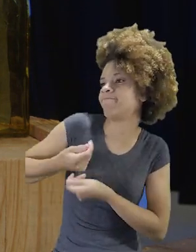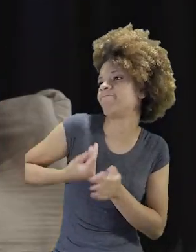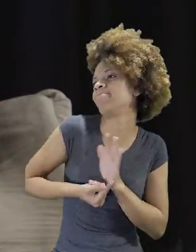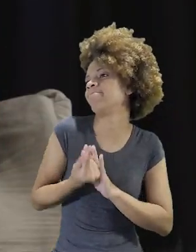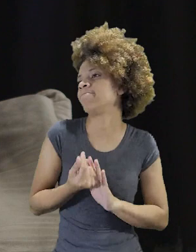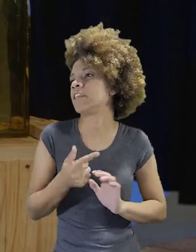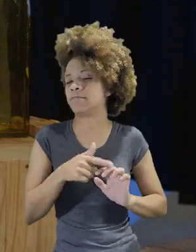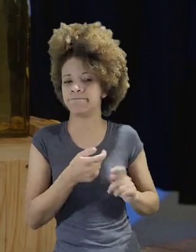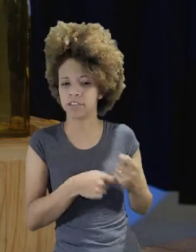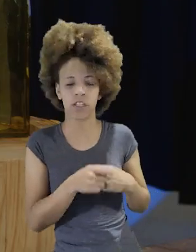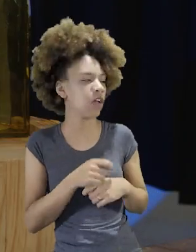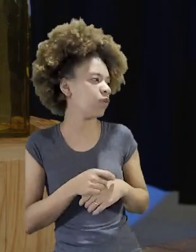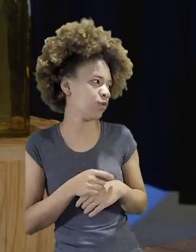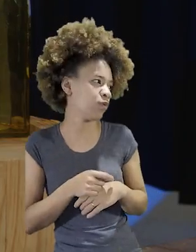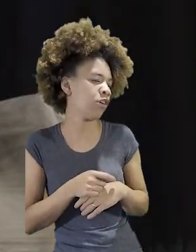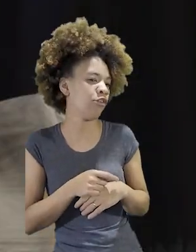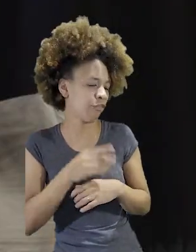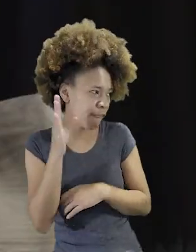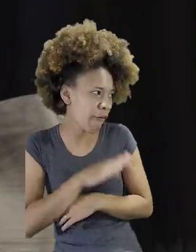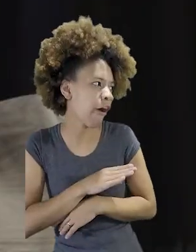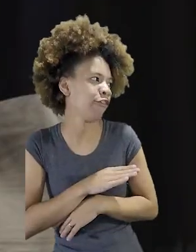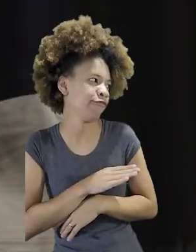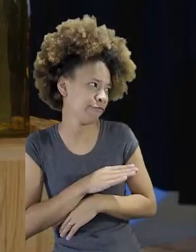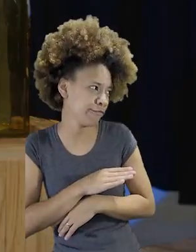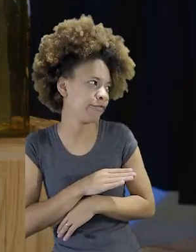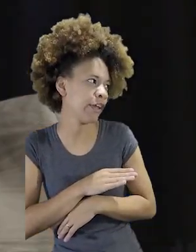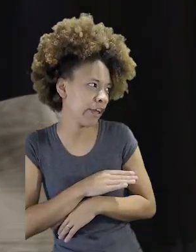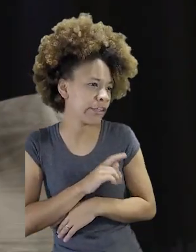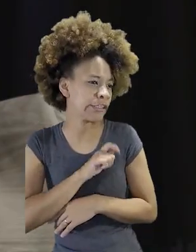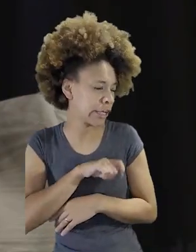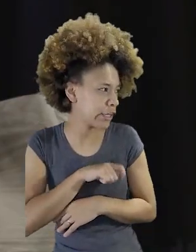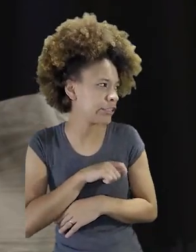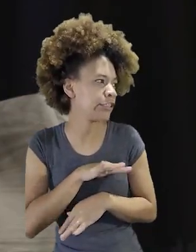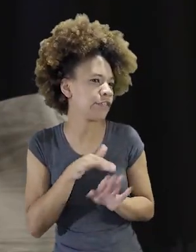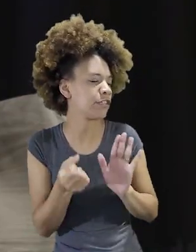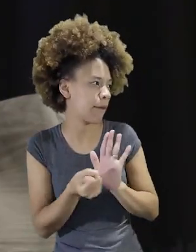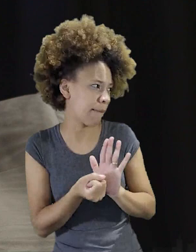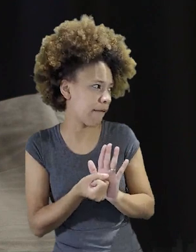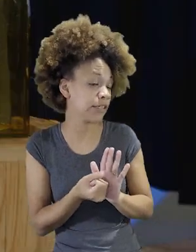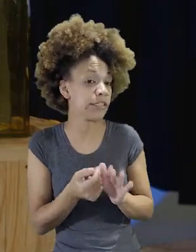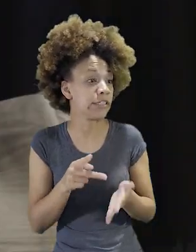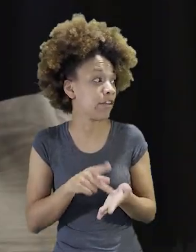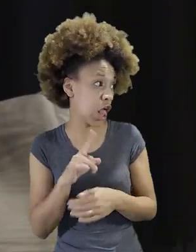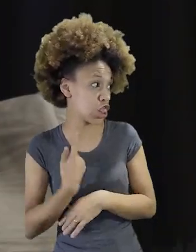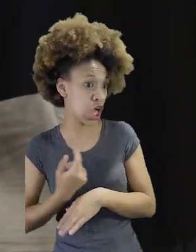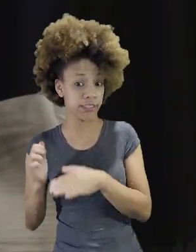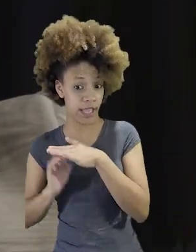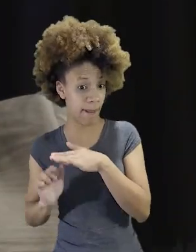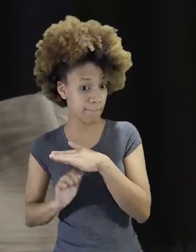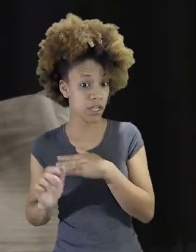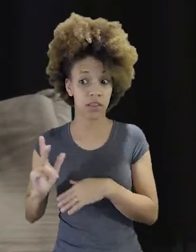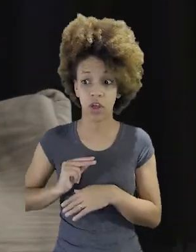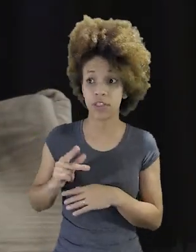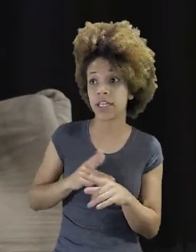financeiros e de marca hoje em dia do grande hipócrita né sim da grande hipocrisia que é muitas vezes amar sim e que é na verdade